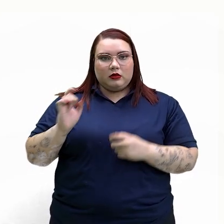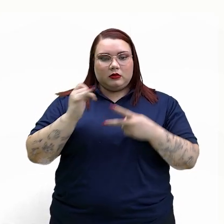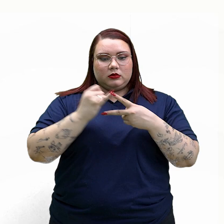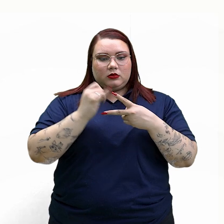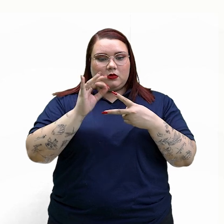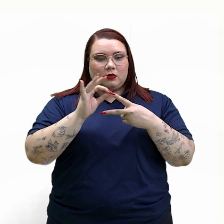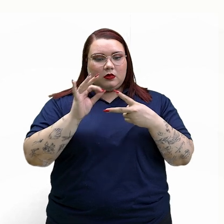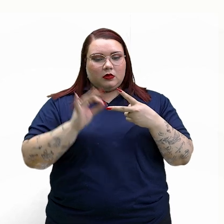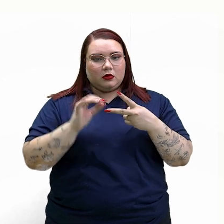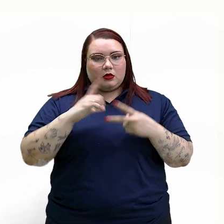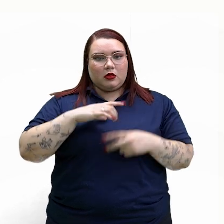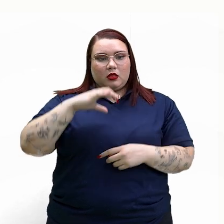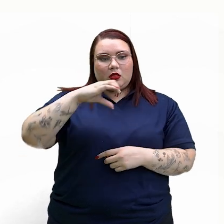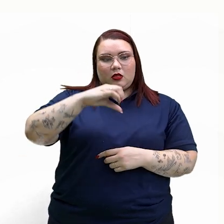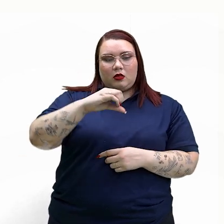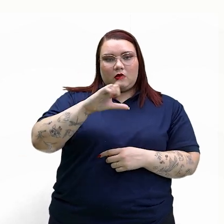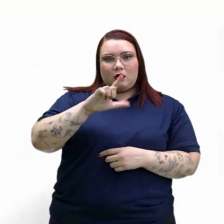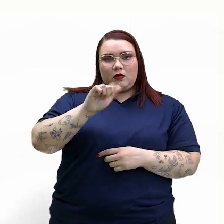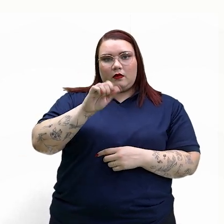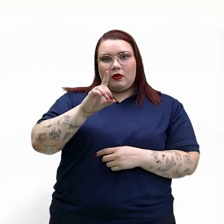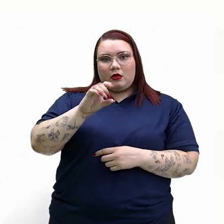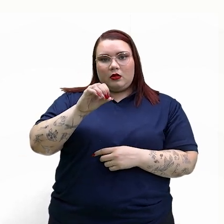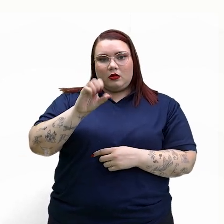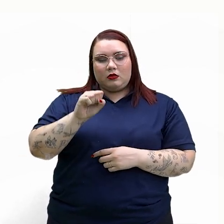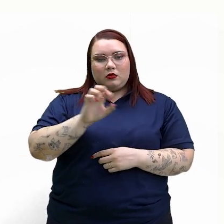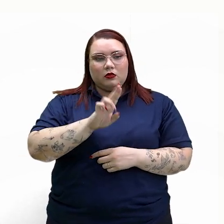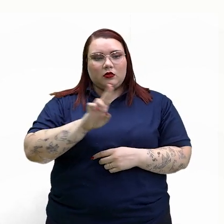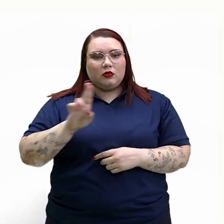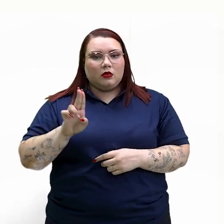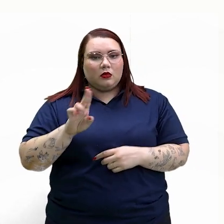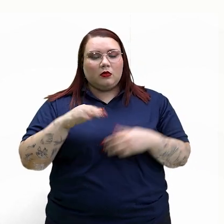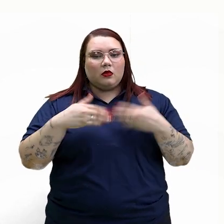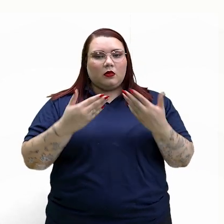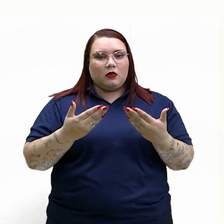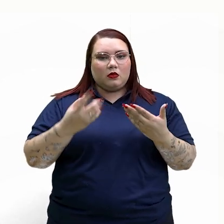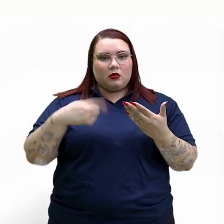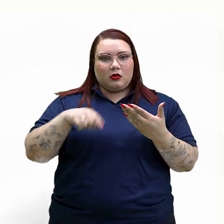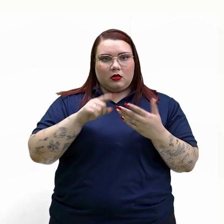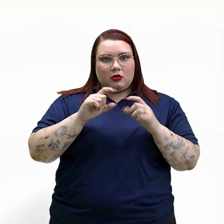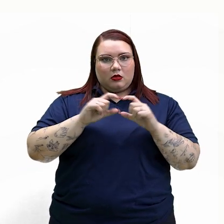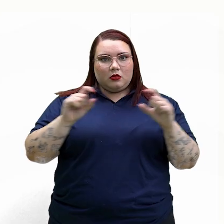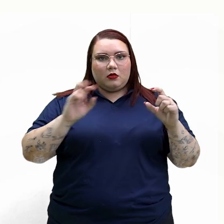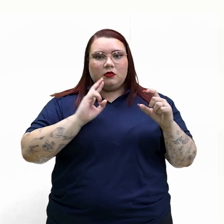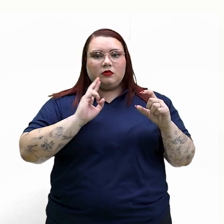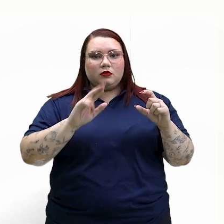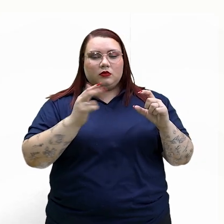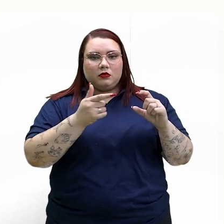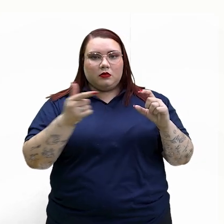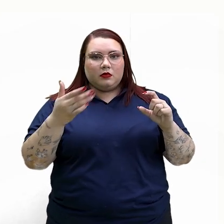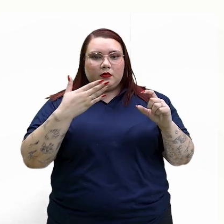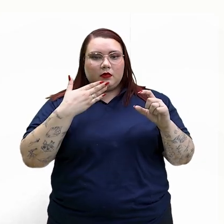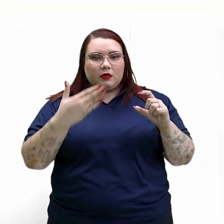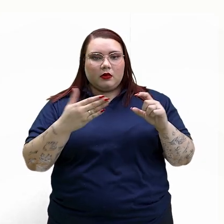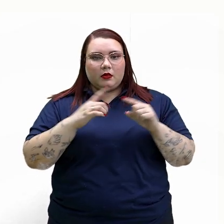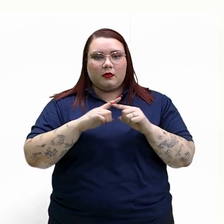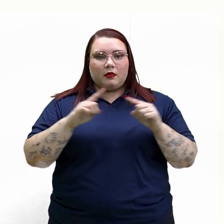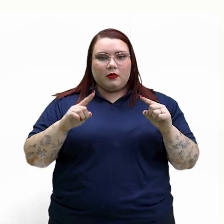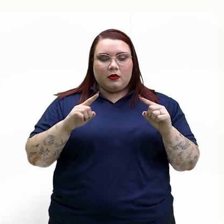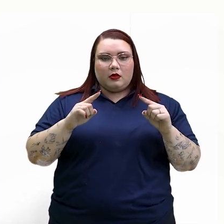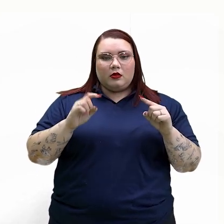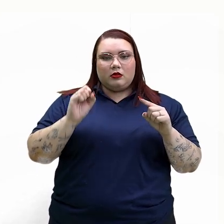vai ter 9 lados. Qual é o nome desse polígono só? Apesar da questão não responder, não pedir, mas aí